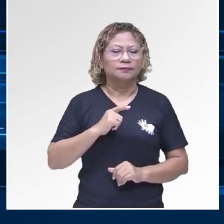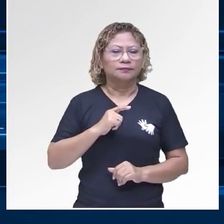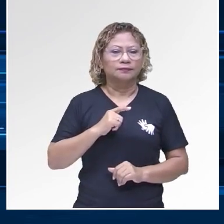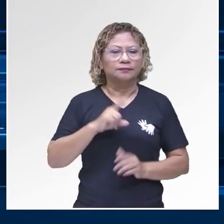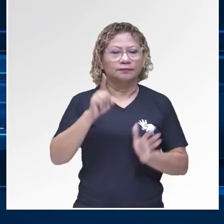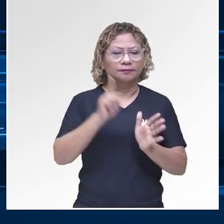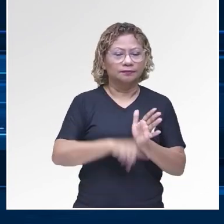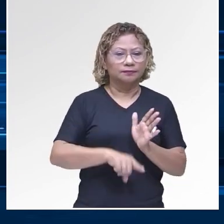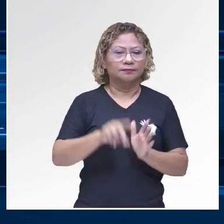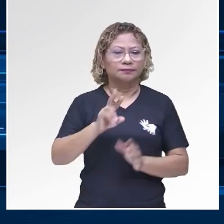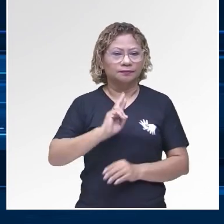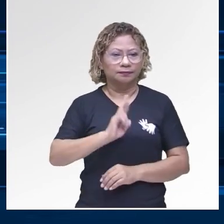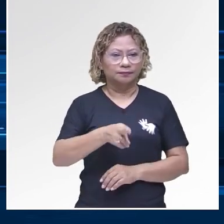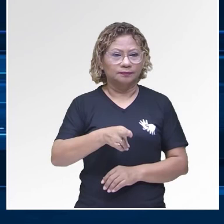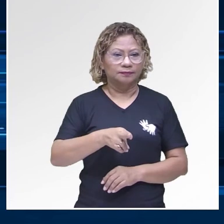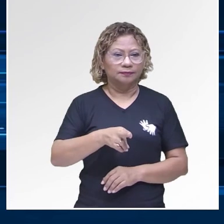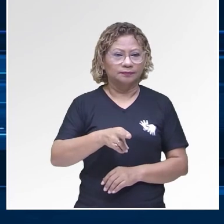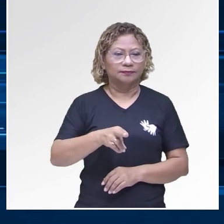vai dar